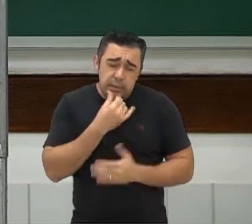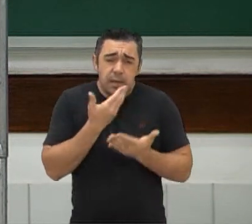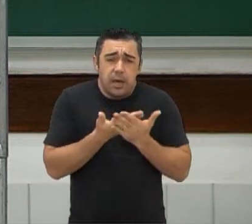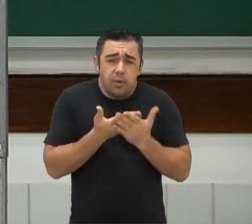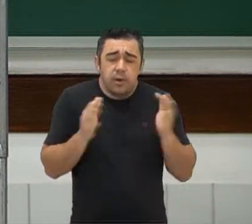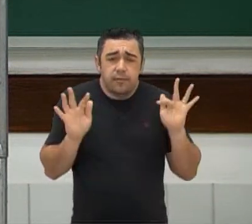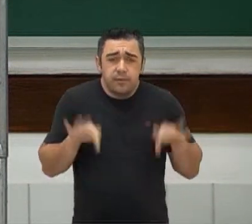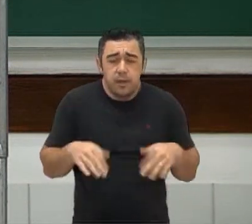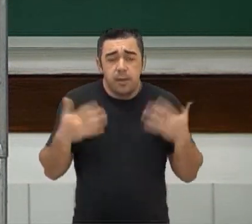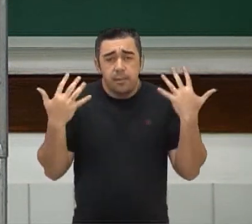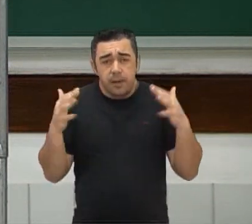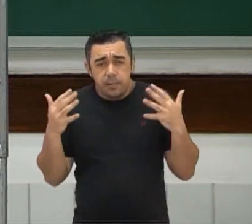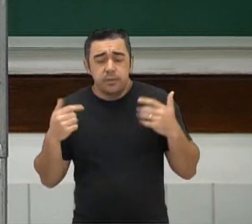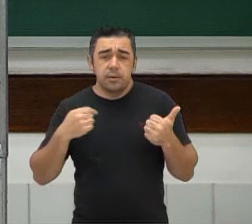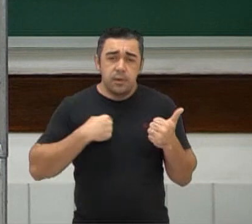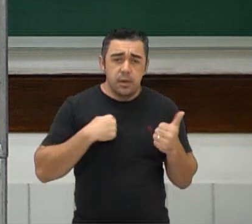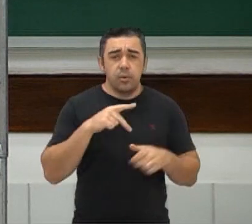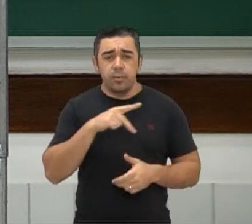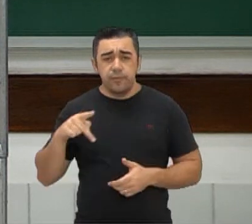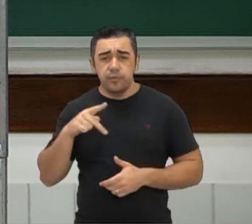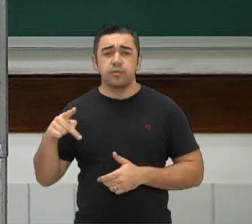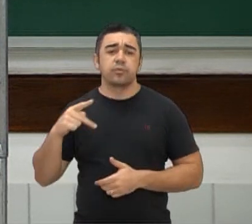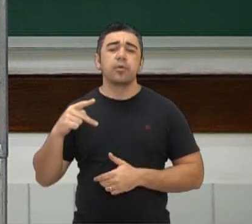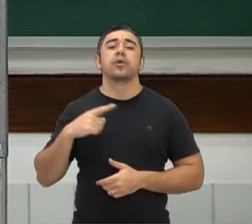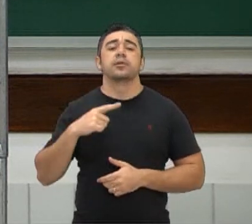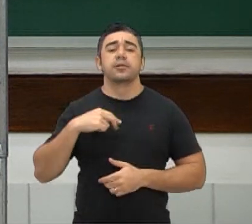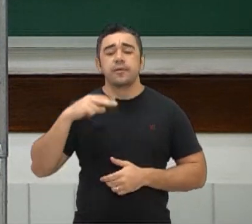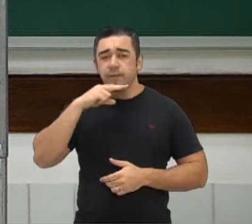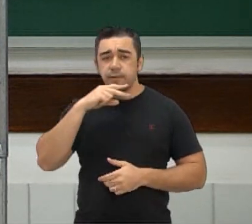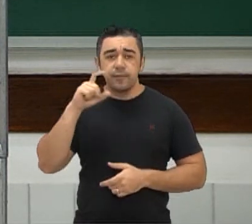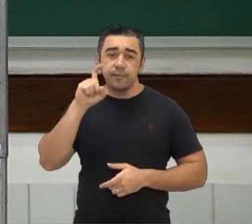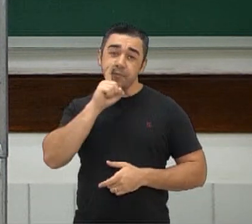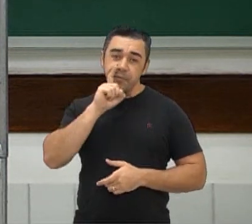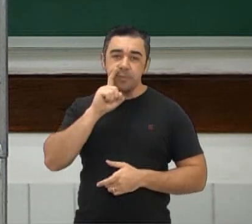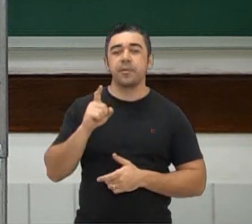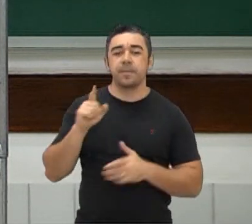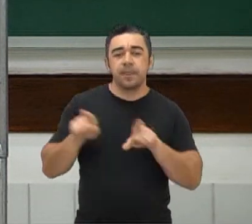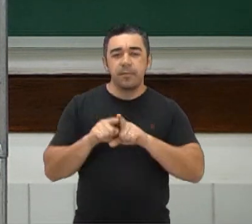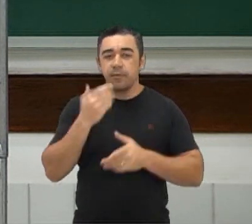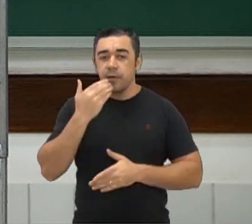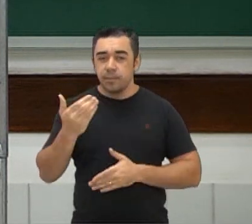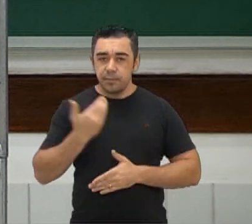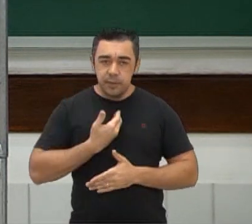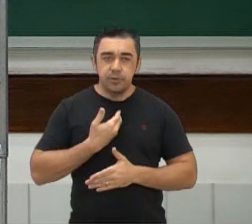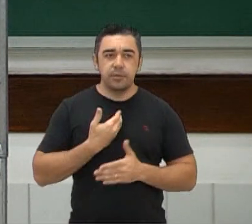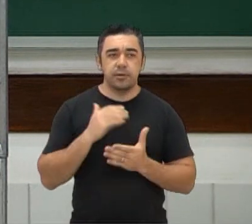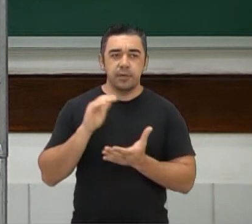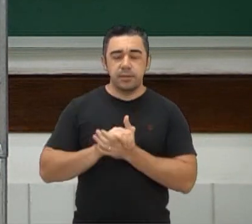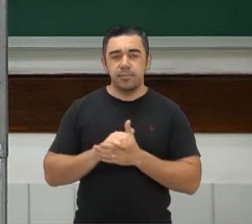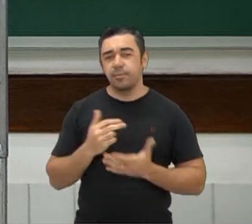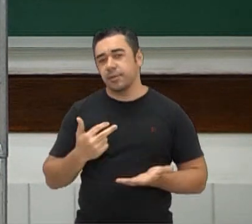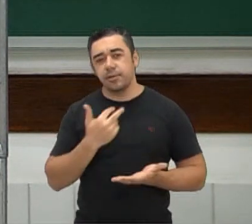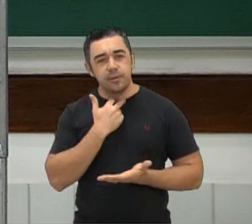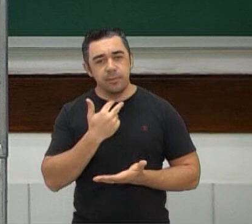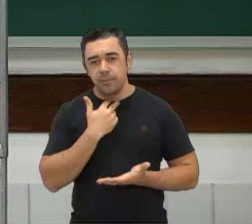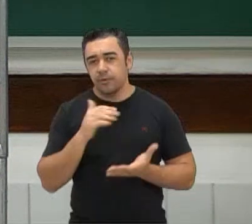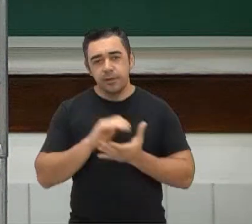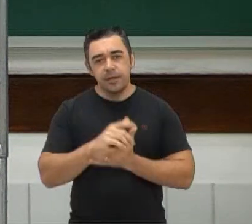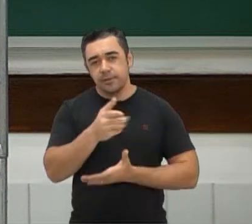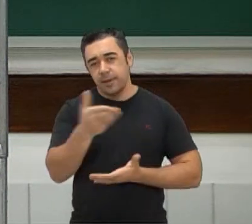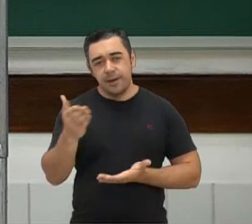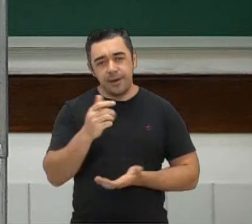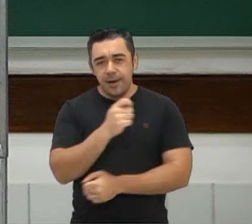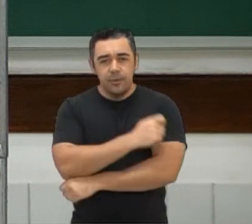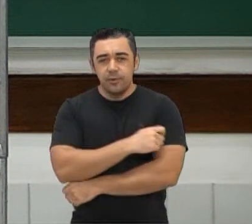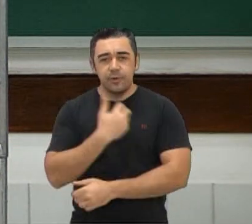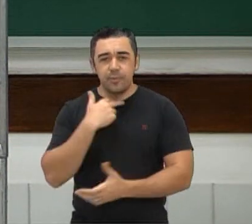gente parabenizando eu, o professor Fabiano, gostou da aula, que bom que vocês gostaram. Fui pedida até em casamento ali, mas gente, não posso casar com aluno, não posso